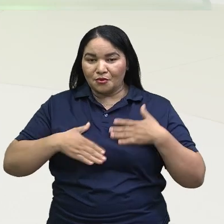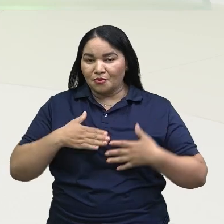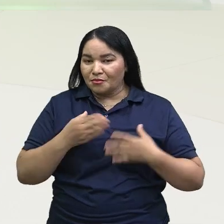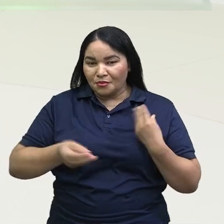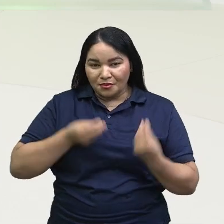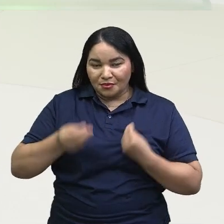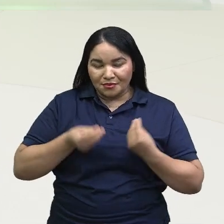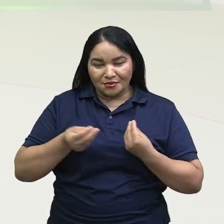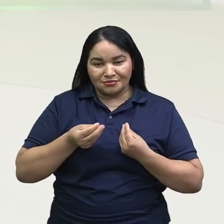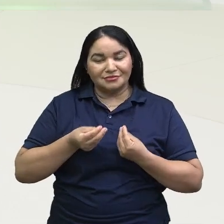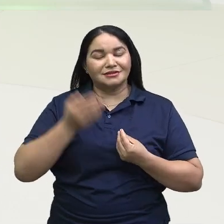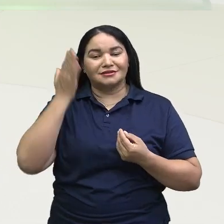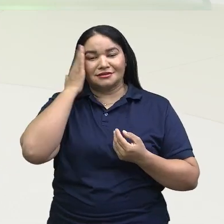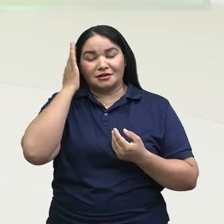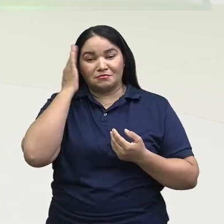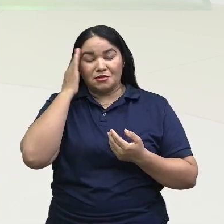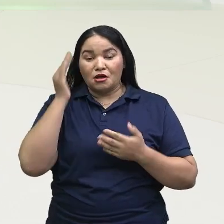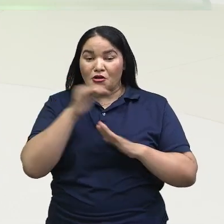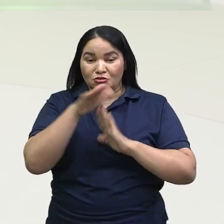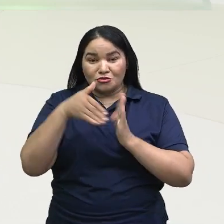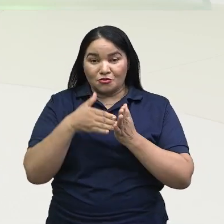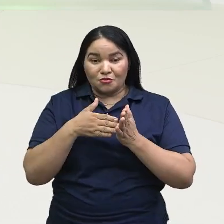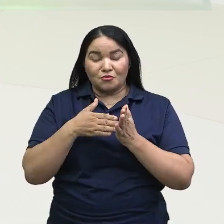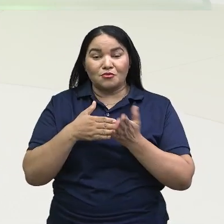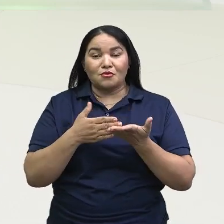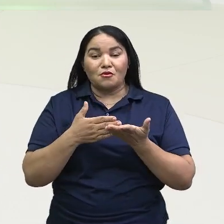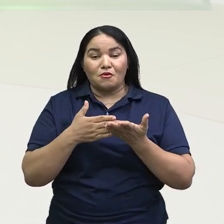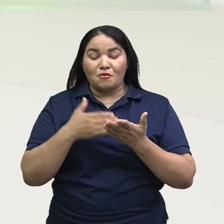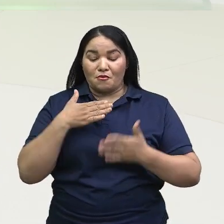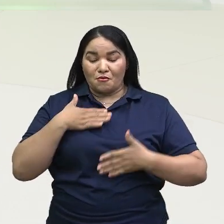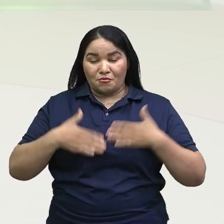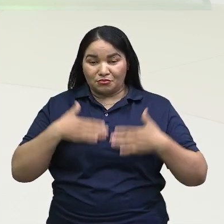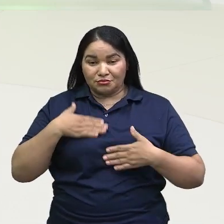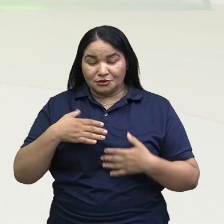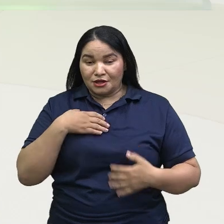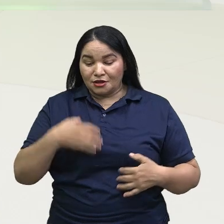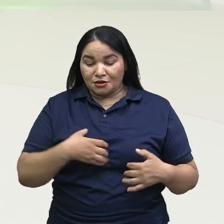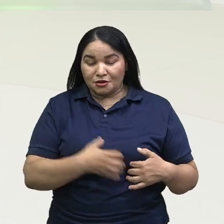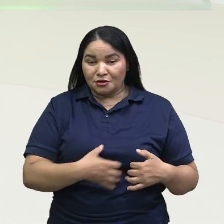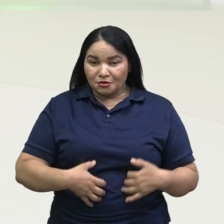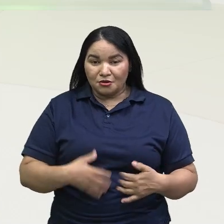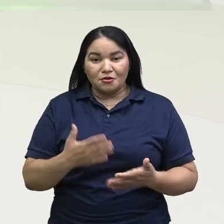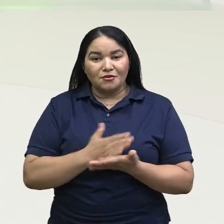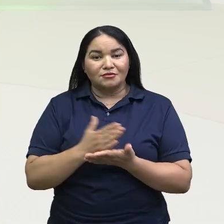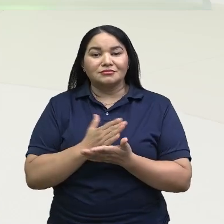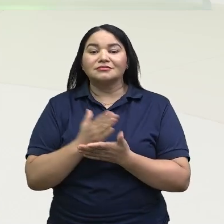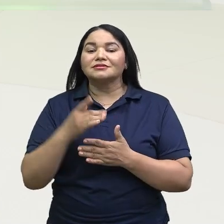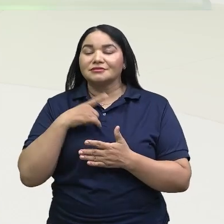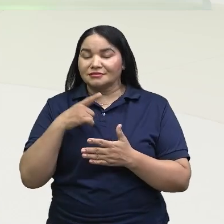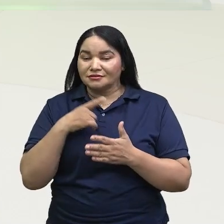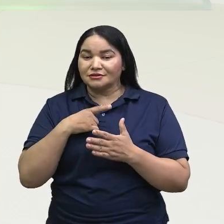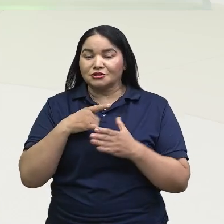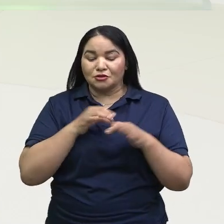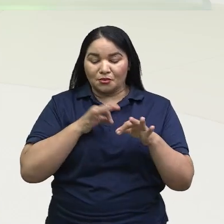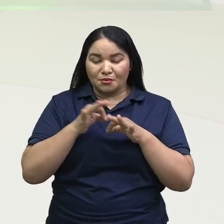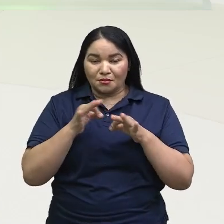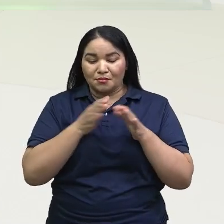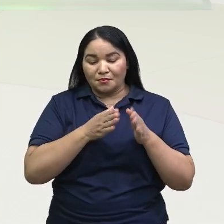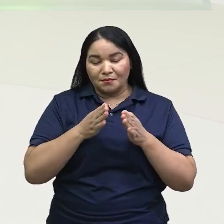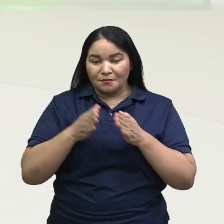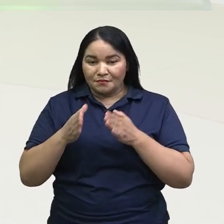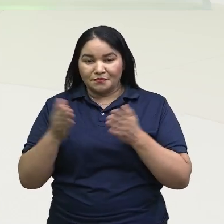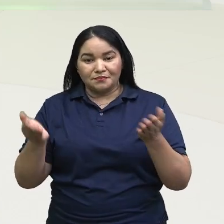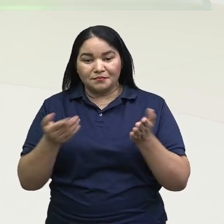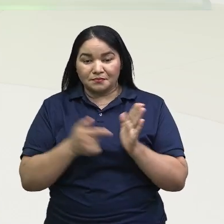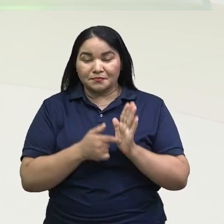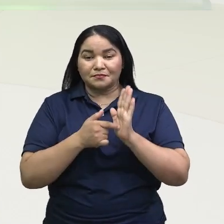sabemos, todo o organismo, aí, um ser vivo, vai ser composto, né, em alguns níveis. Como no nosso caso, nosso exemplo que a gente